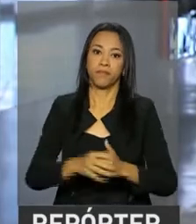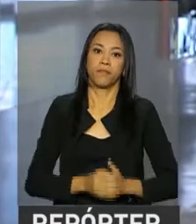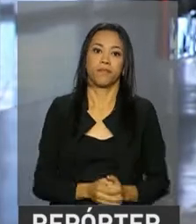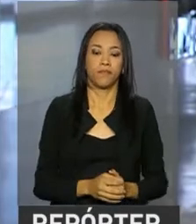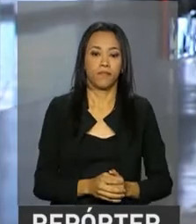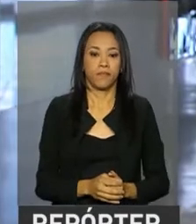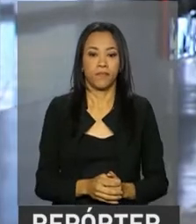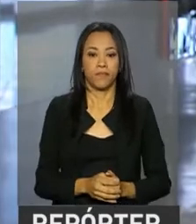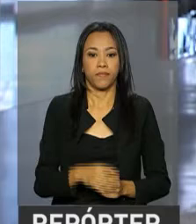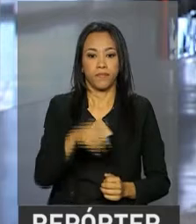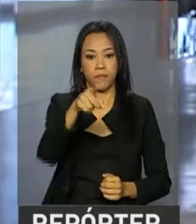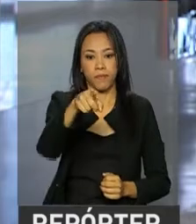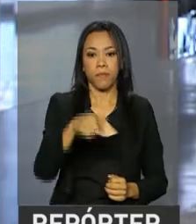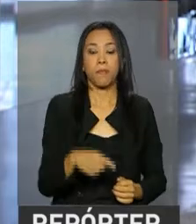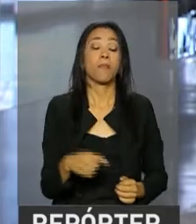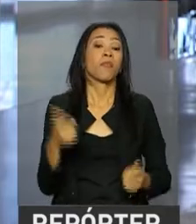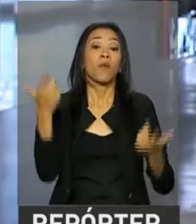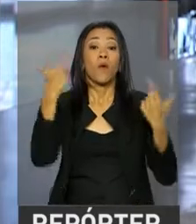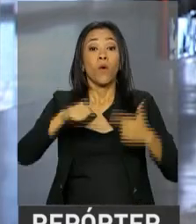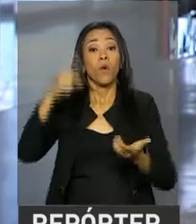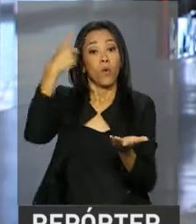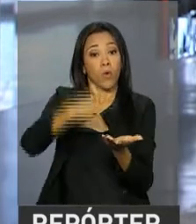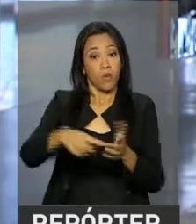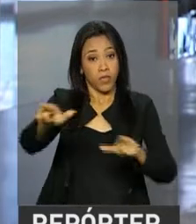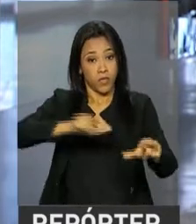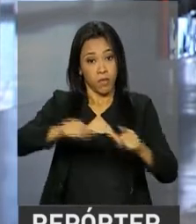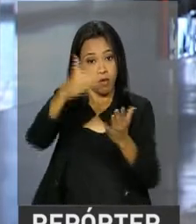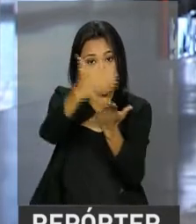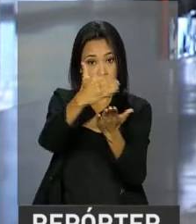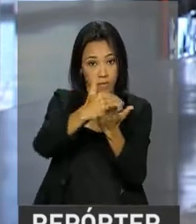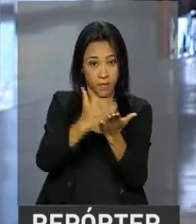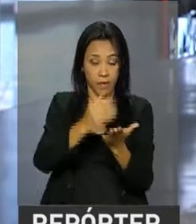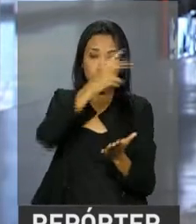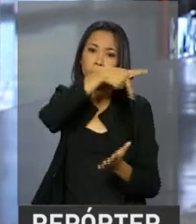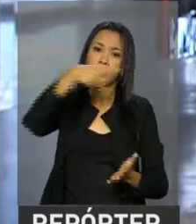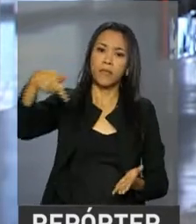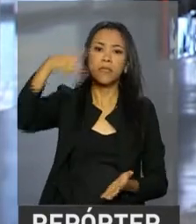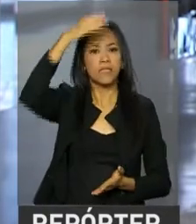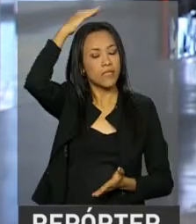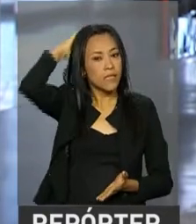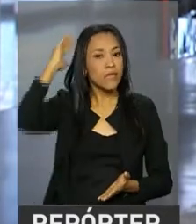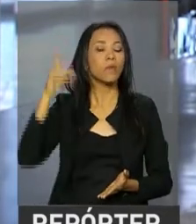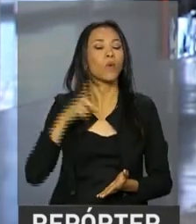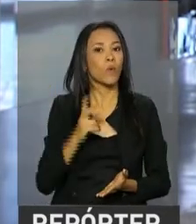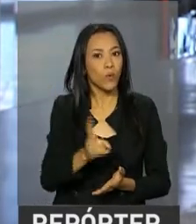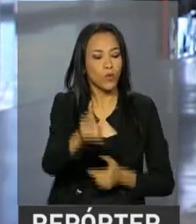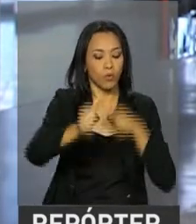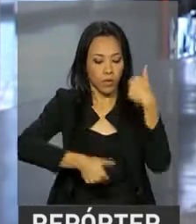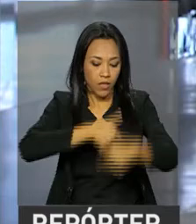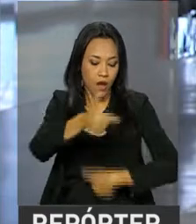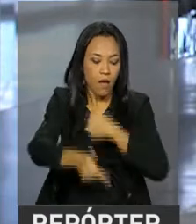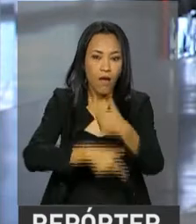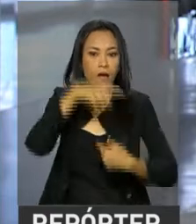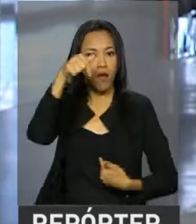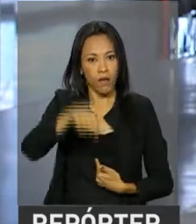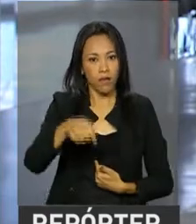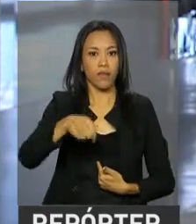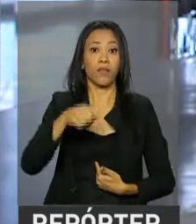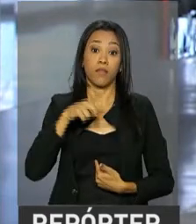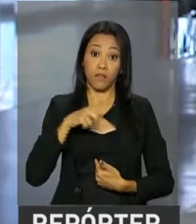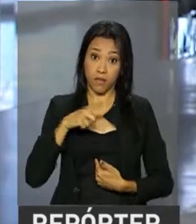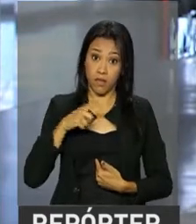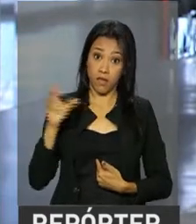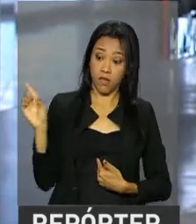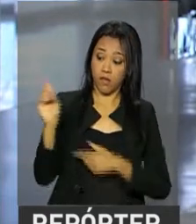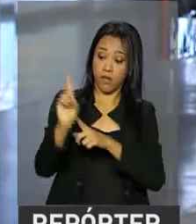vou falar agora da agenda presidencial presidente michel temer segue cumprindo agenda no palácio do planalto ele está reunido neste momento com o presidente